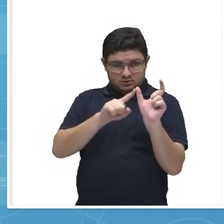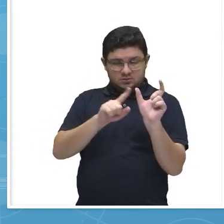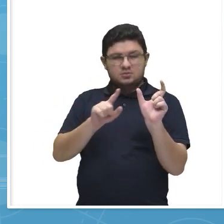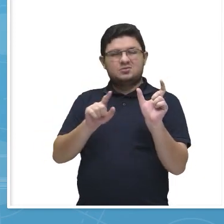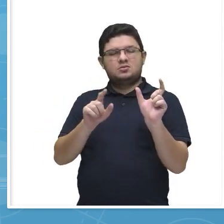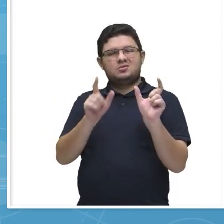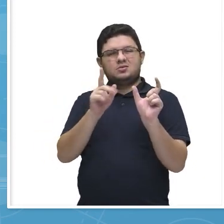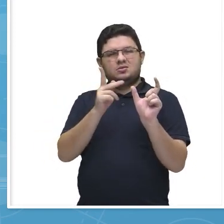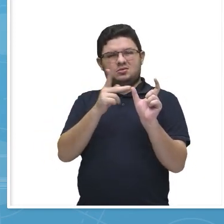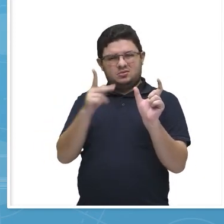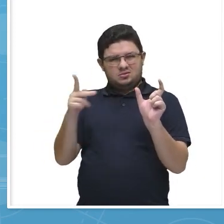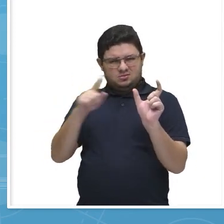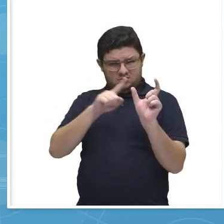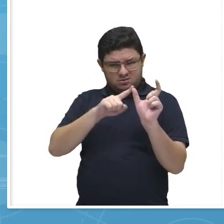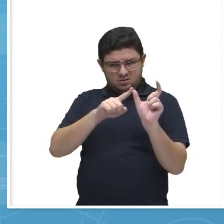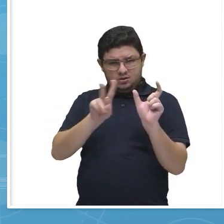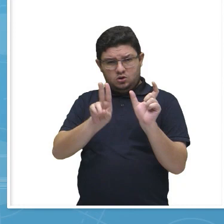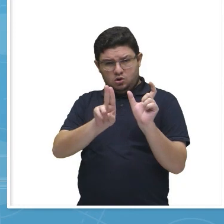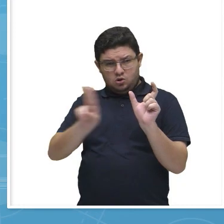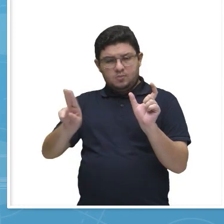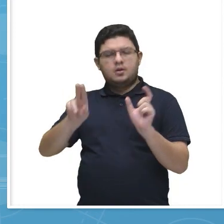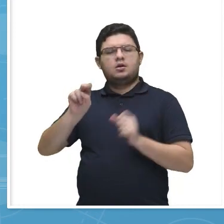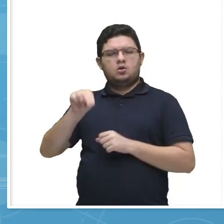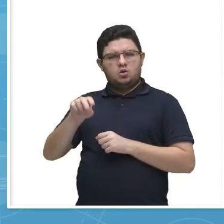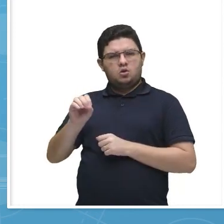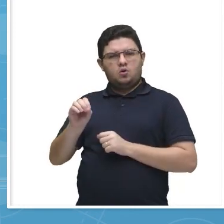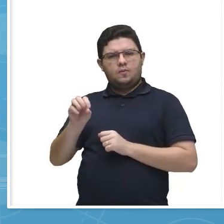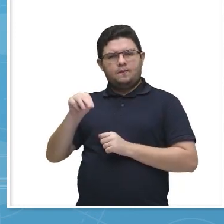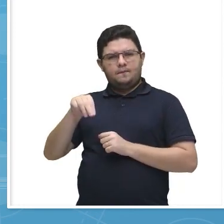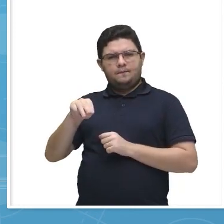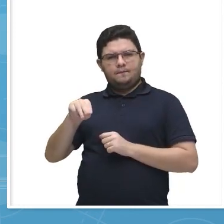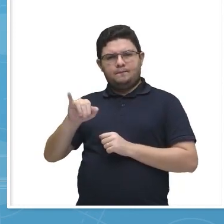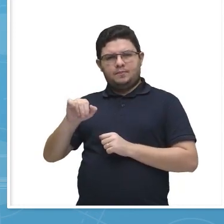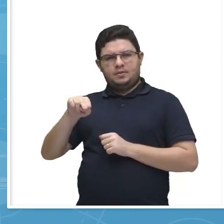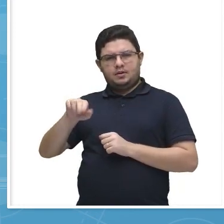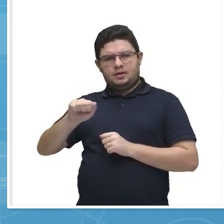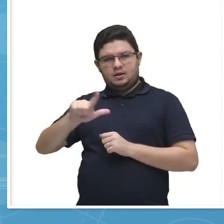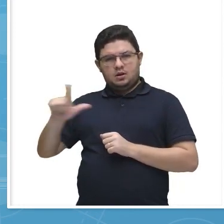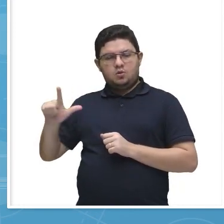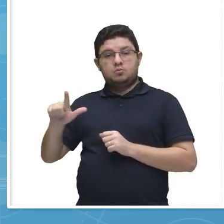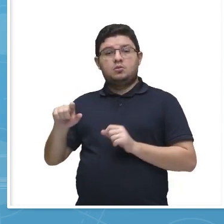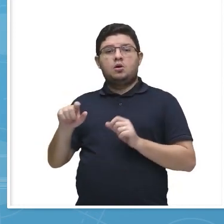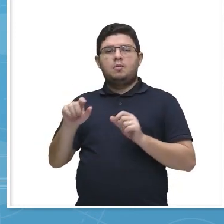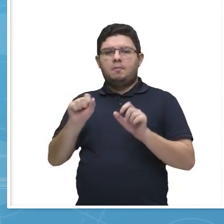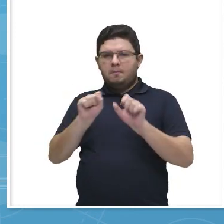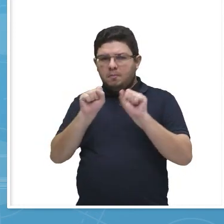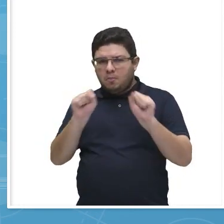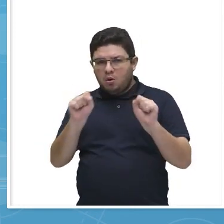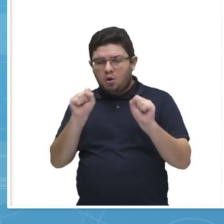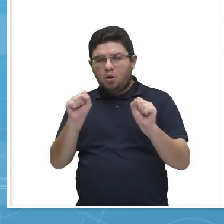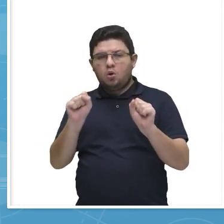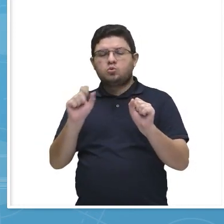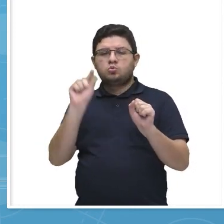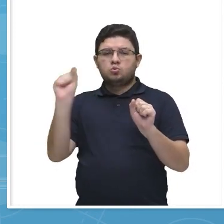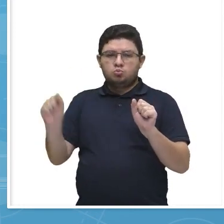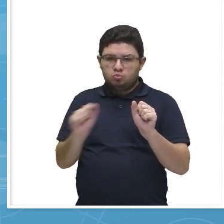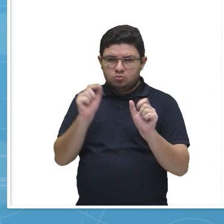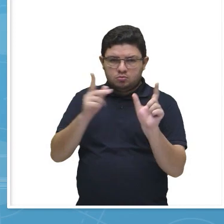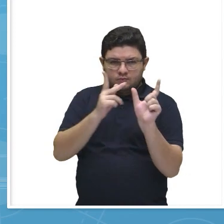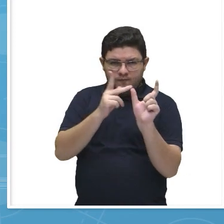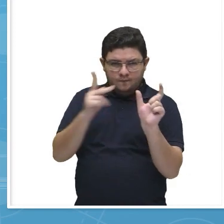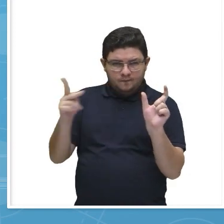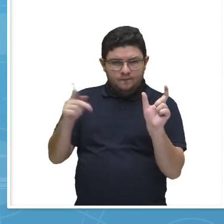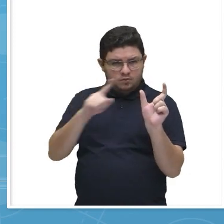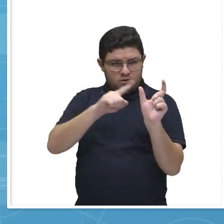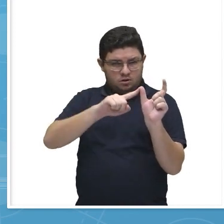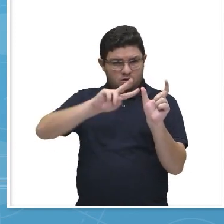exatamente a ideia. Ou um verbo e um nome. Então, eu posso ter dois núcleos, que pode ser um verbo e um nome ao mesmo tempo. Então,